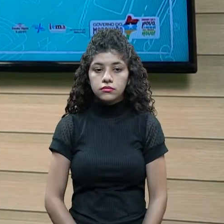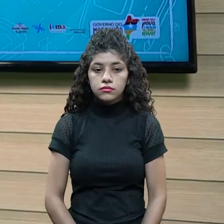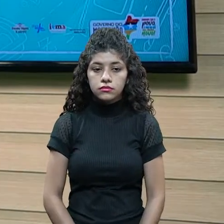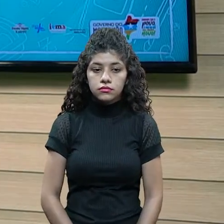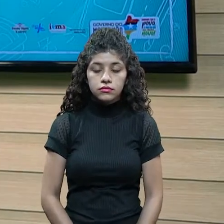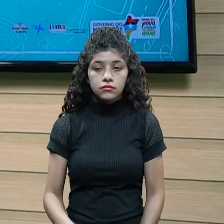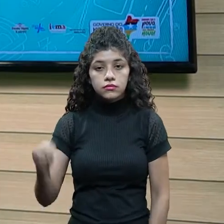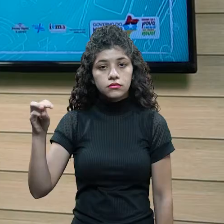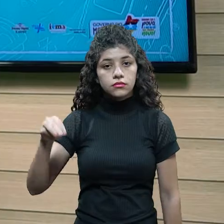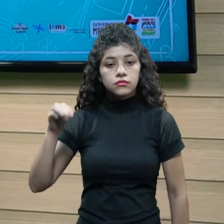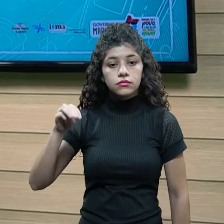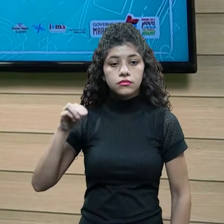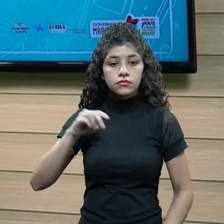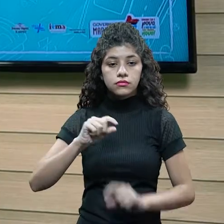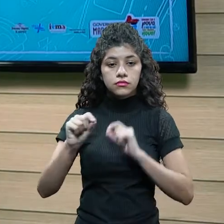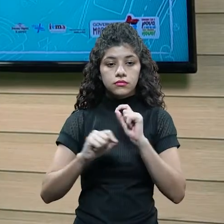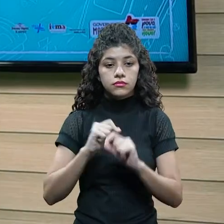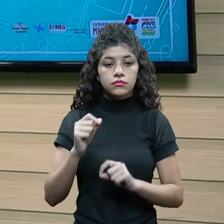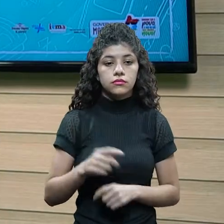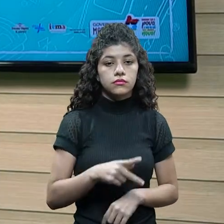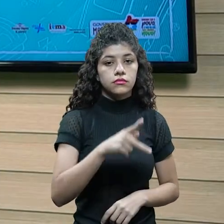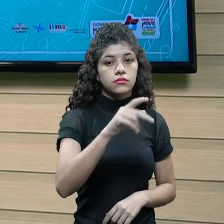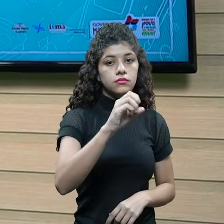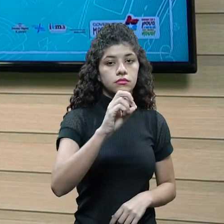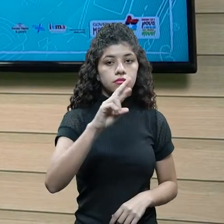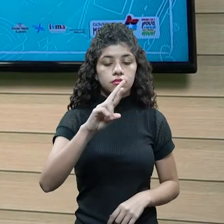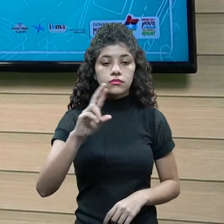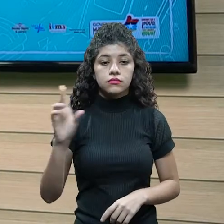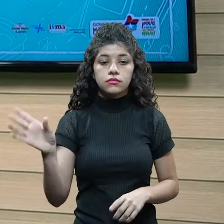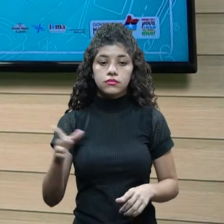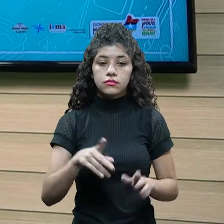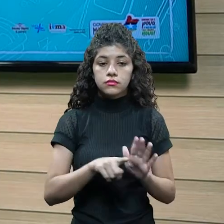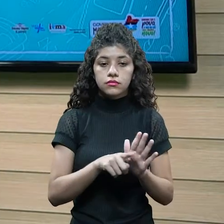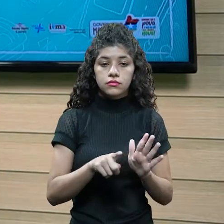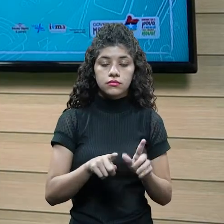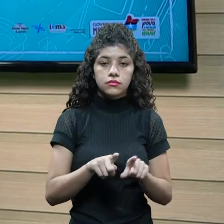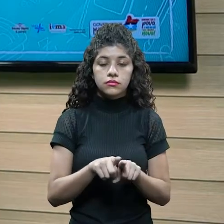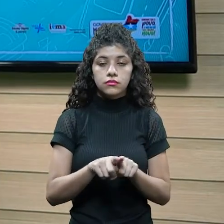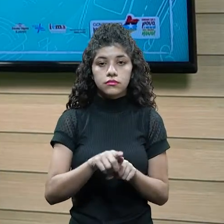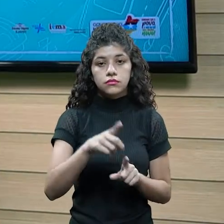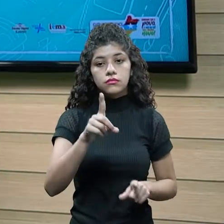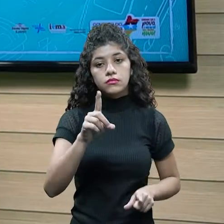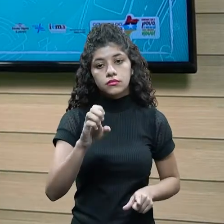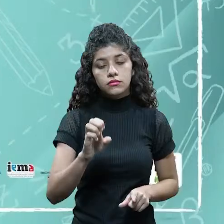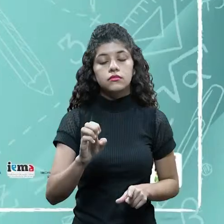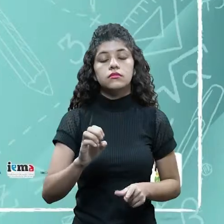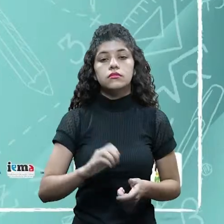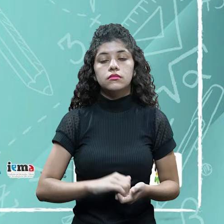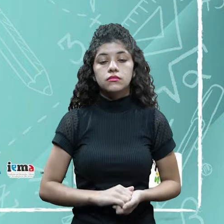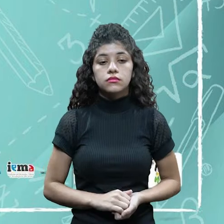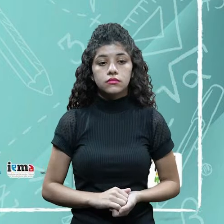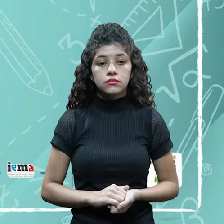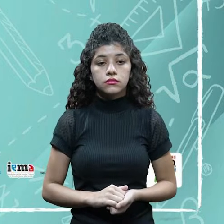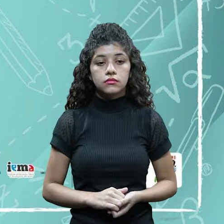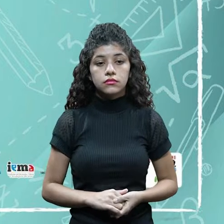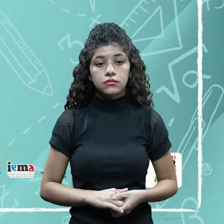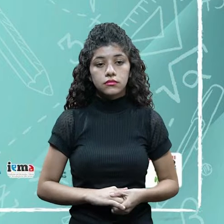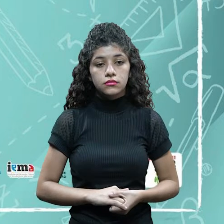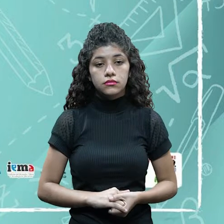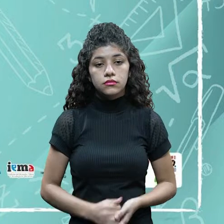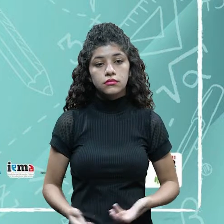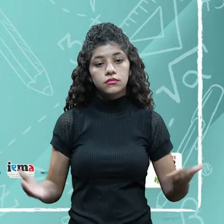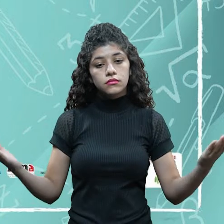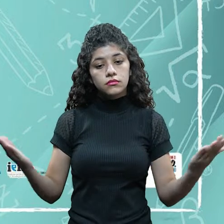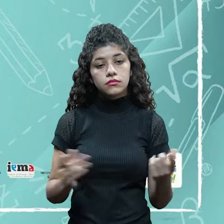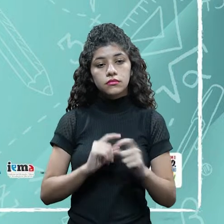Lembrando, por na matemática significa divisão e o de na matemática significa multiplicação. E aí, por fim, o